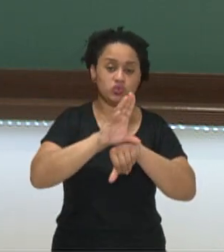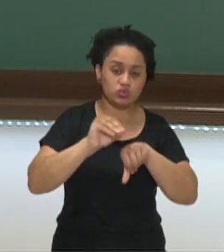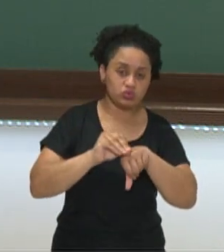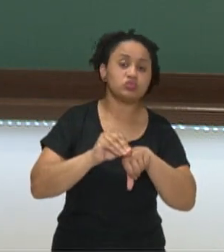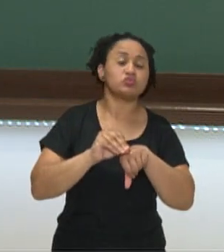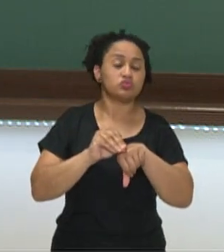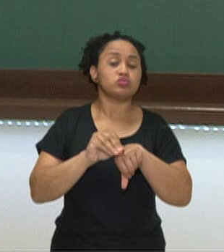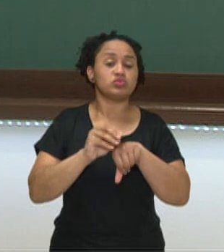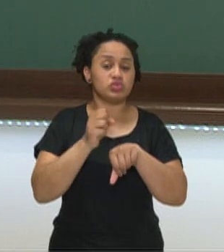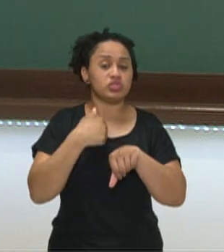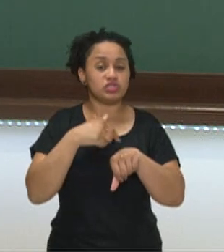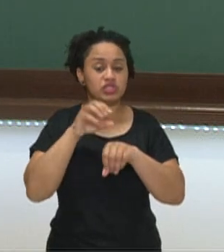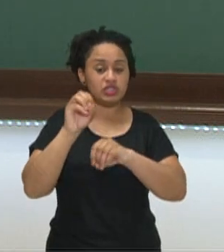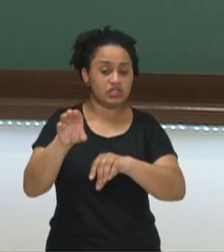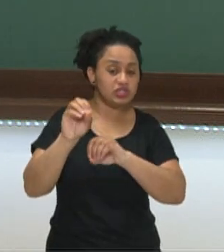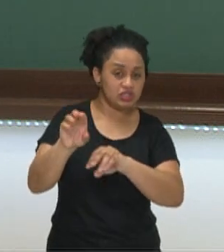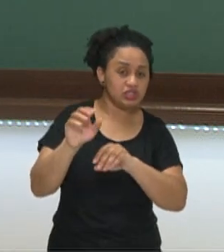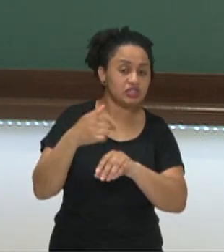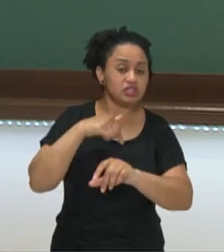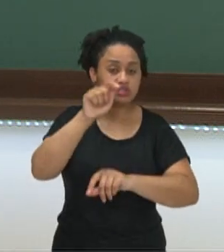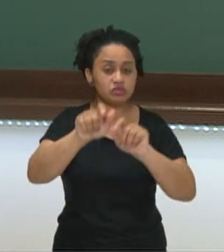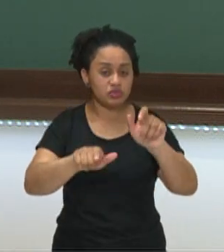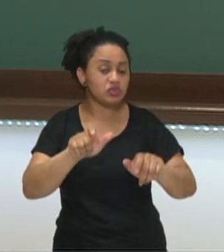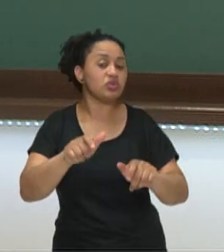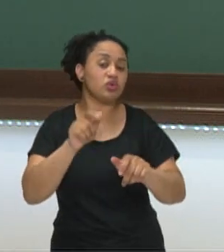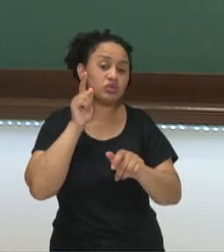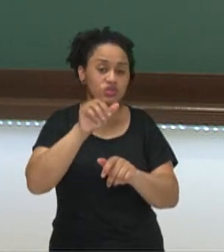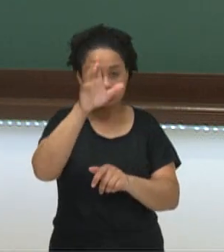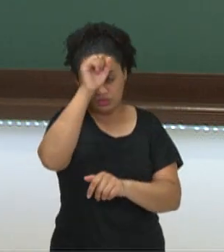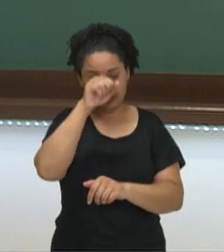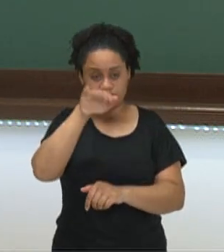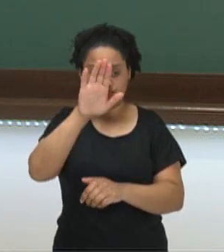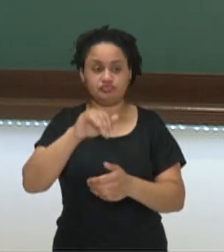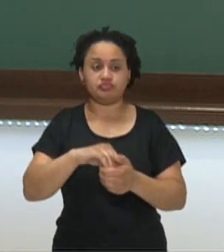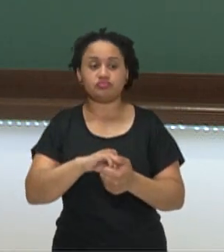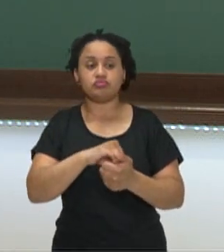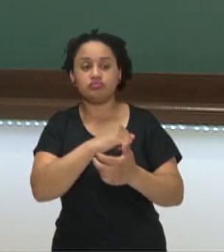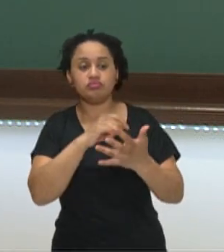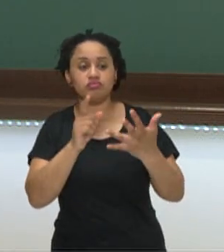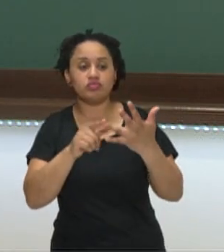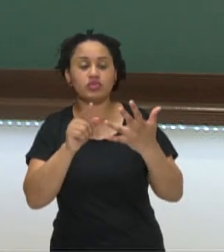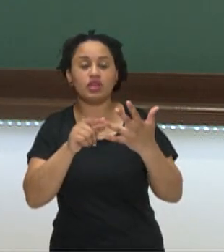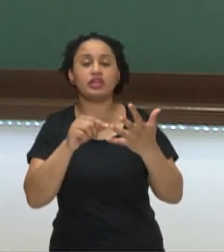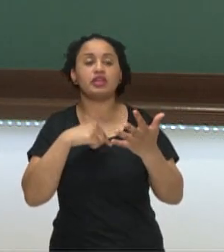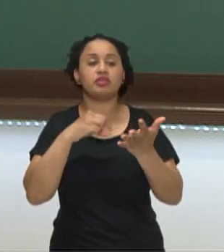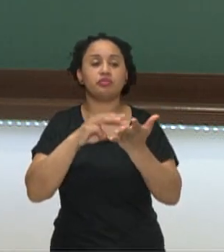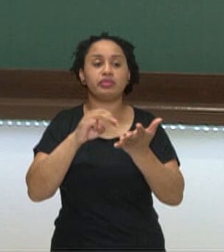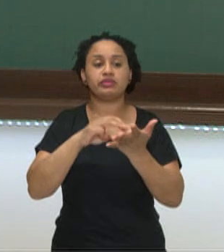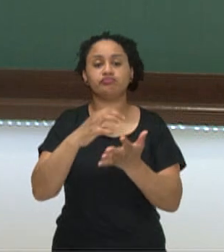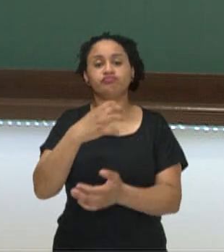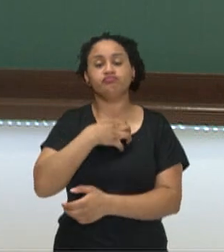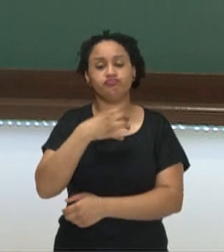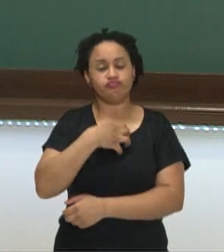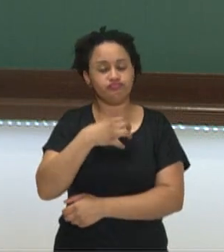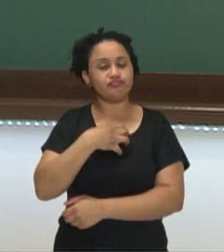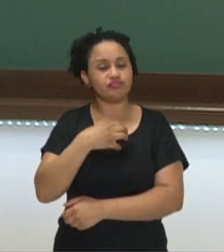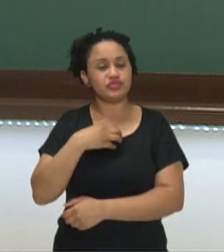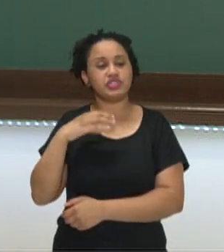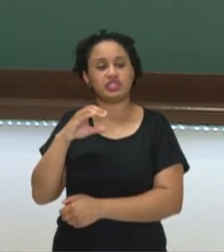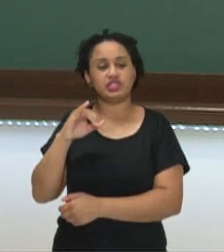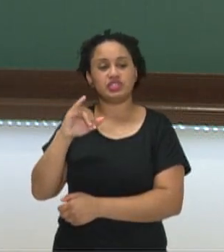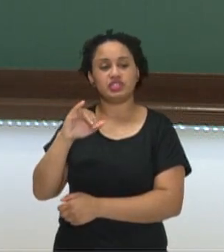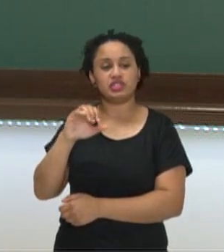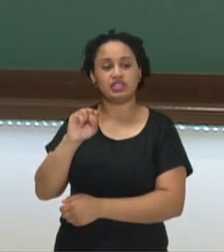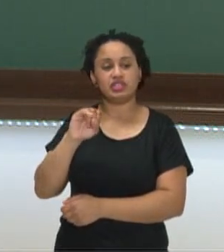gente aprende, né? A gente ensina as pessoas, a gente aprende mais. Método sinestésico, então aí quando a gente, né, faz,